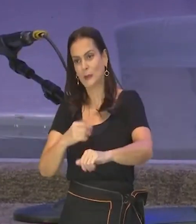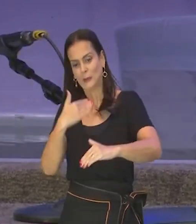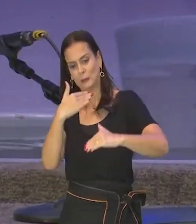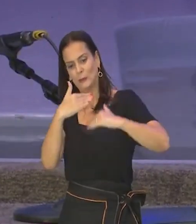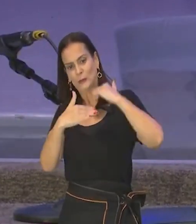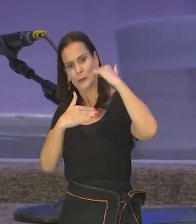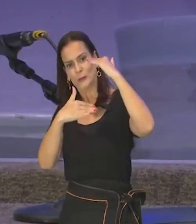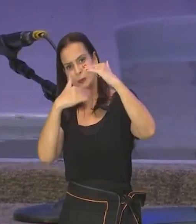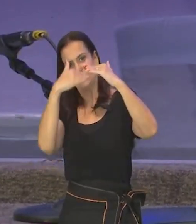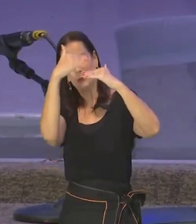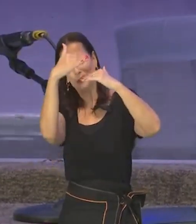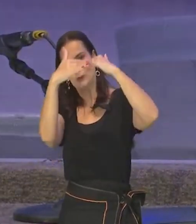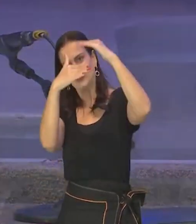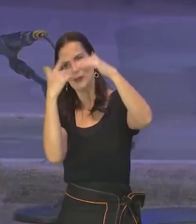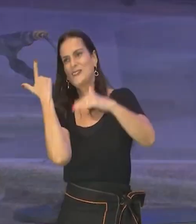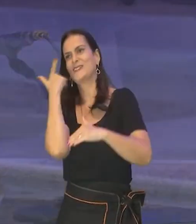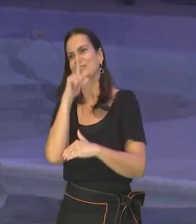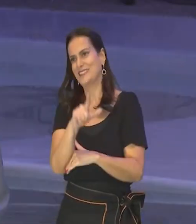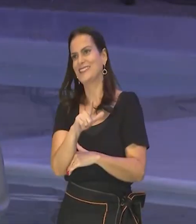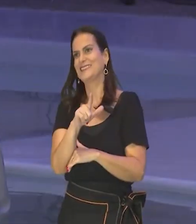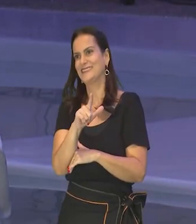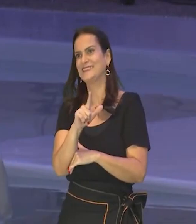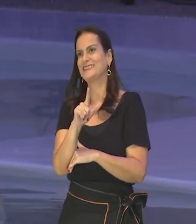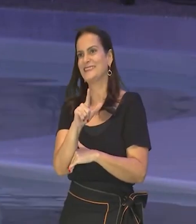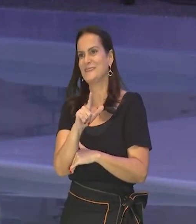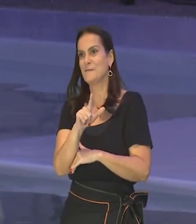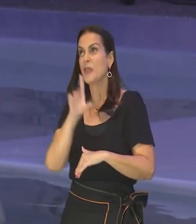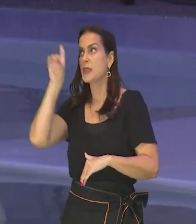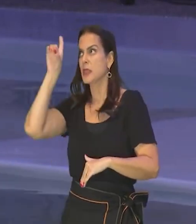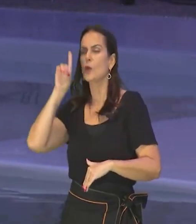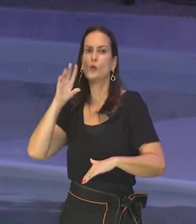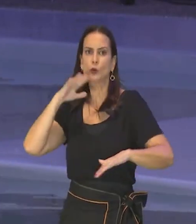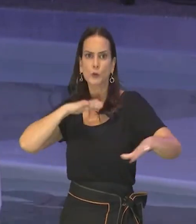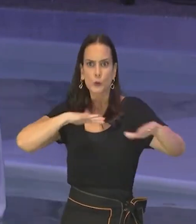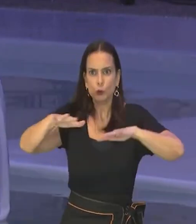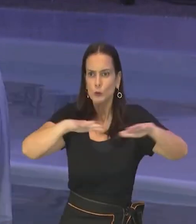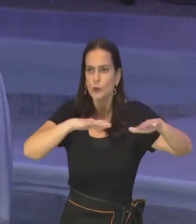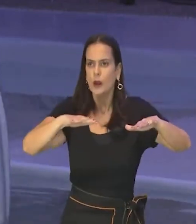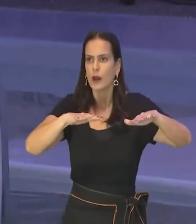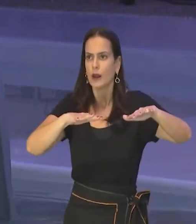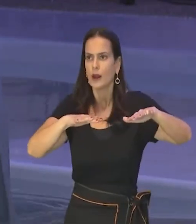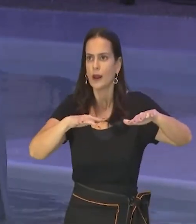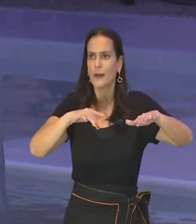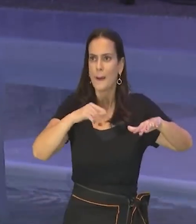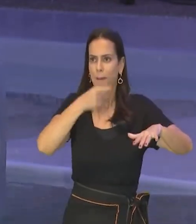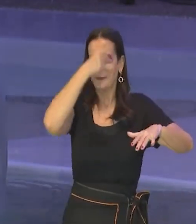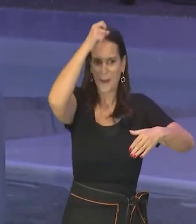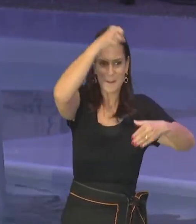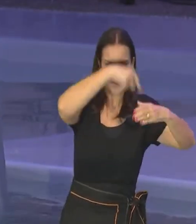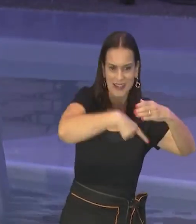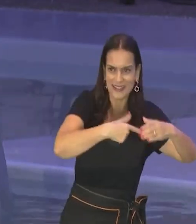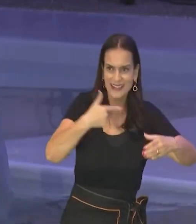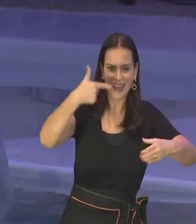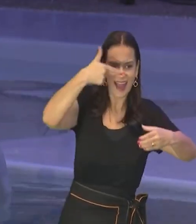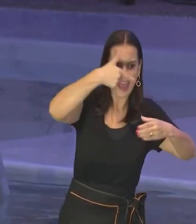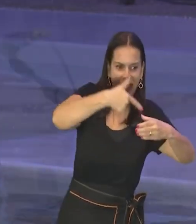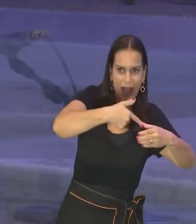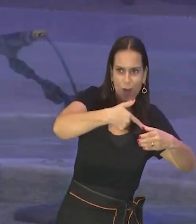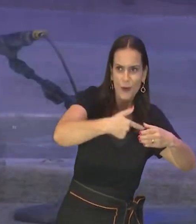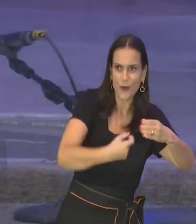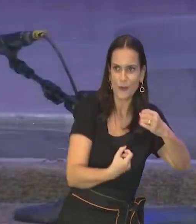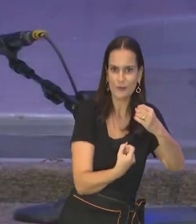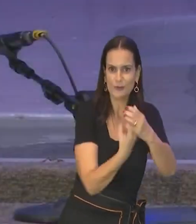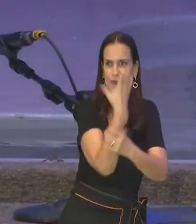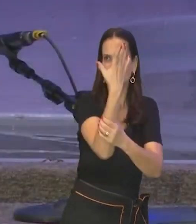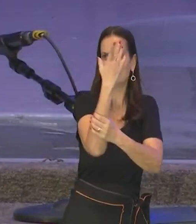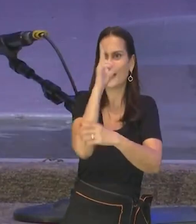o desenvolvimento, a resposta do mover de Deus. Um planta, outro rega, mas é Deus quem dá o crescimento. É